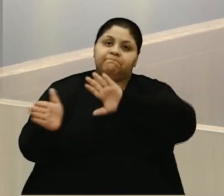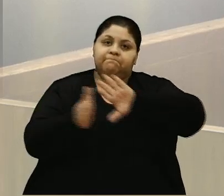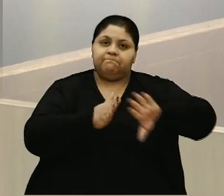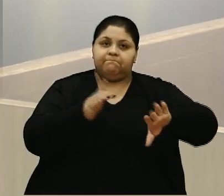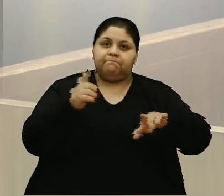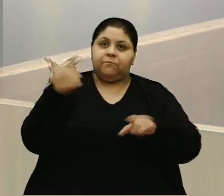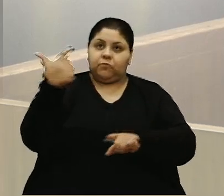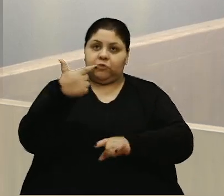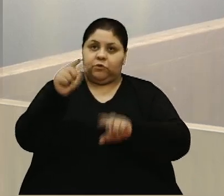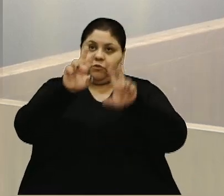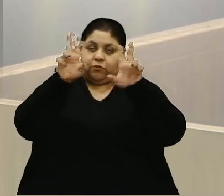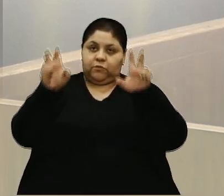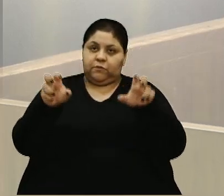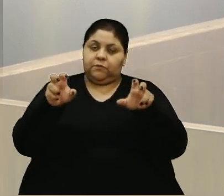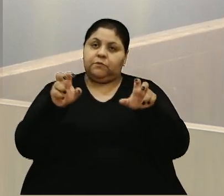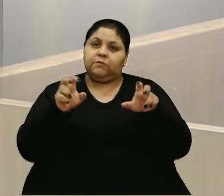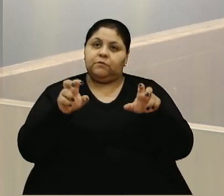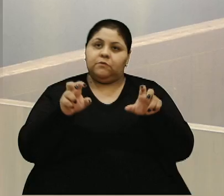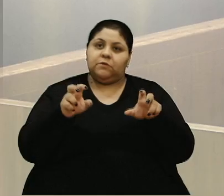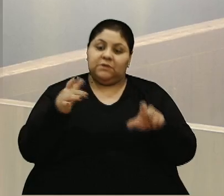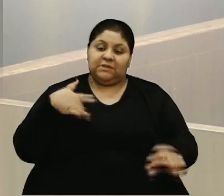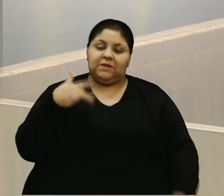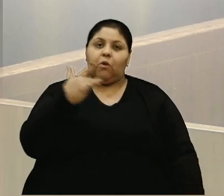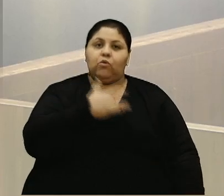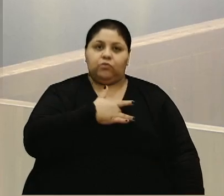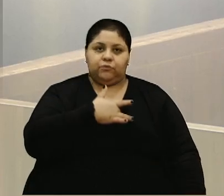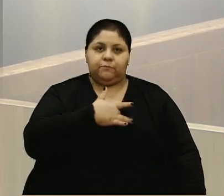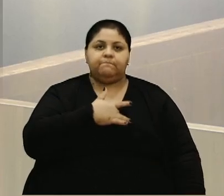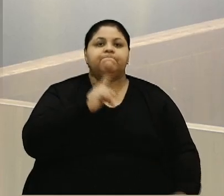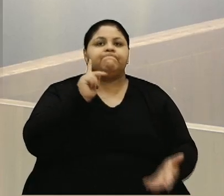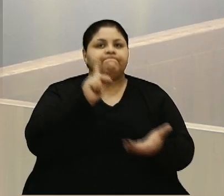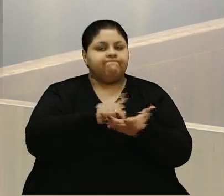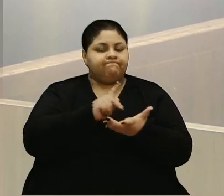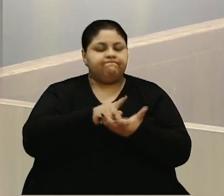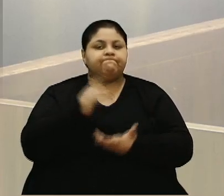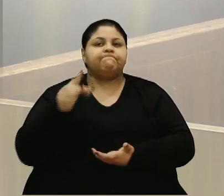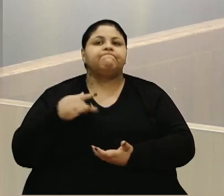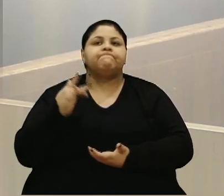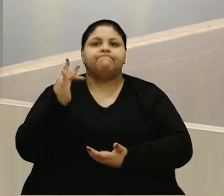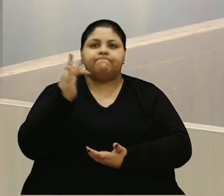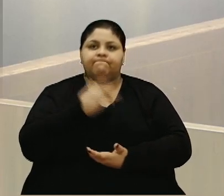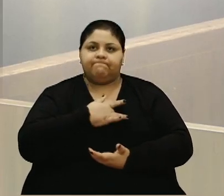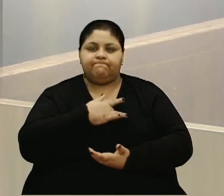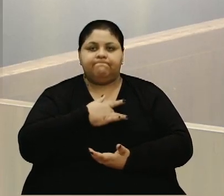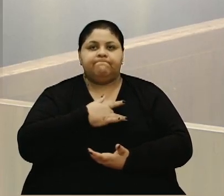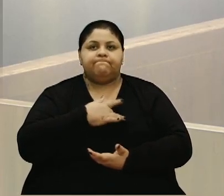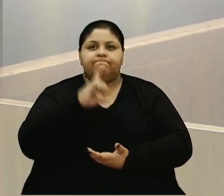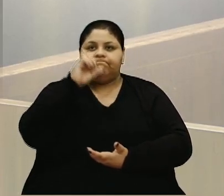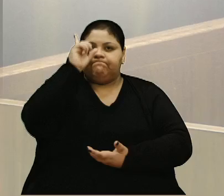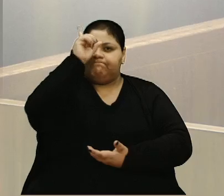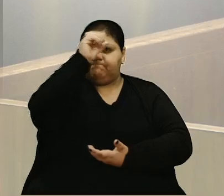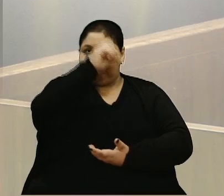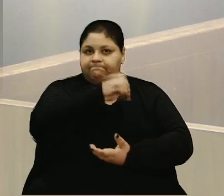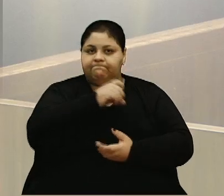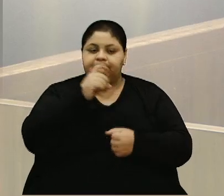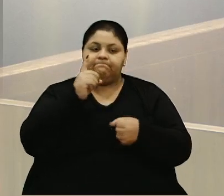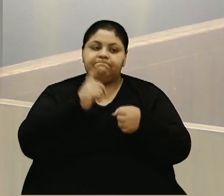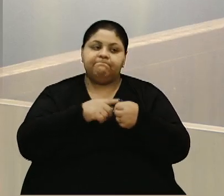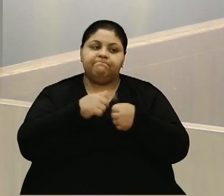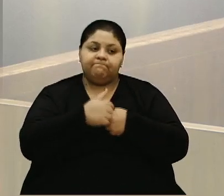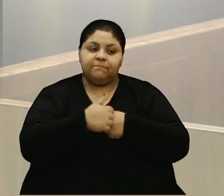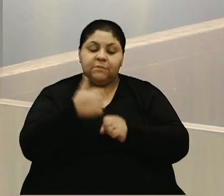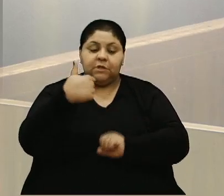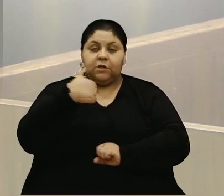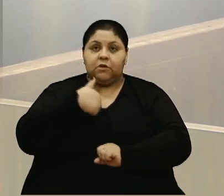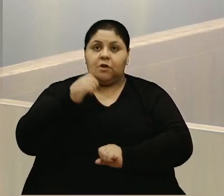quero falar é a respeito da saúde. Realmente a saúde está complicada na nossa cidade. Eu,